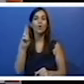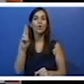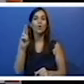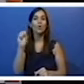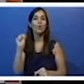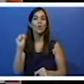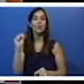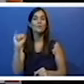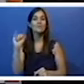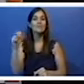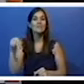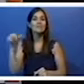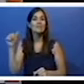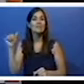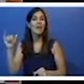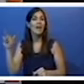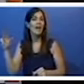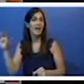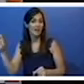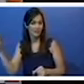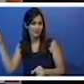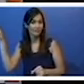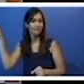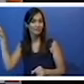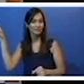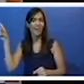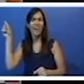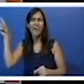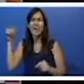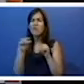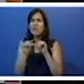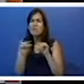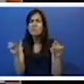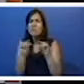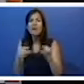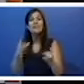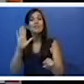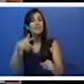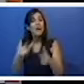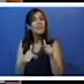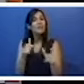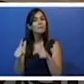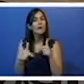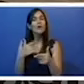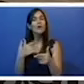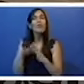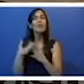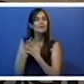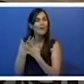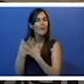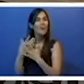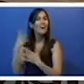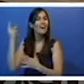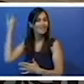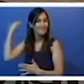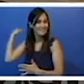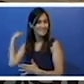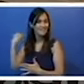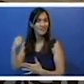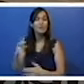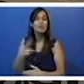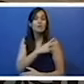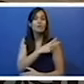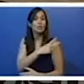cozinhar essas barrinhas vocês conhecem porque vocês trabalharam com elas lá no segundo ano